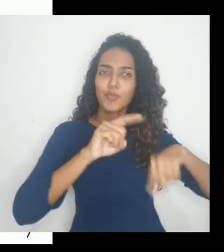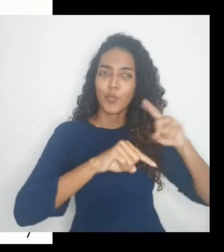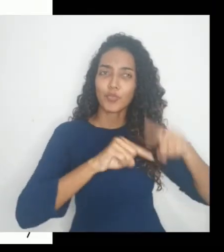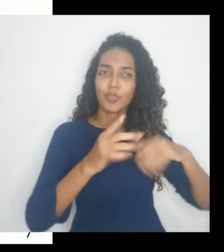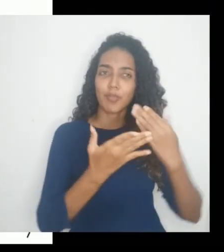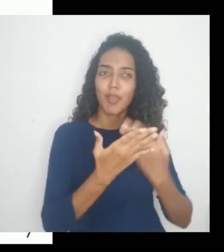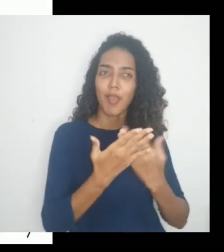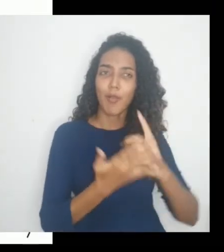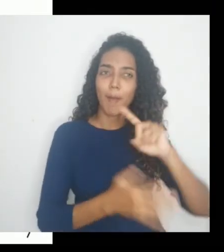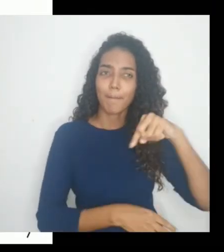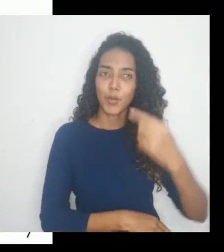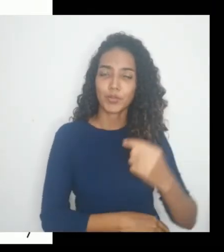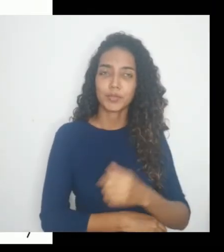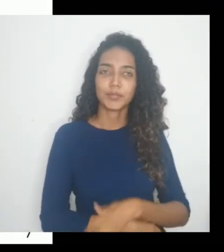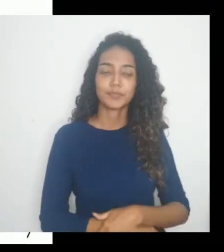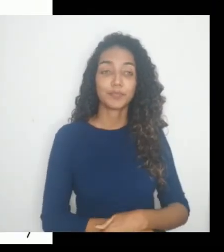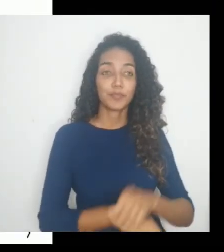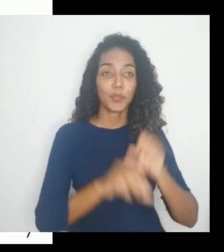Ok?